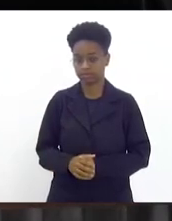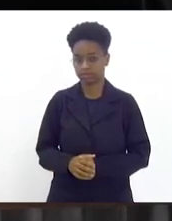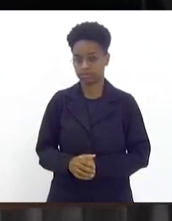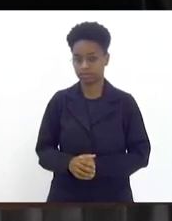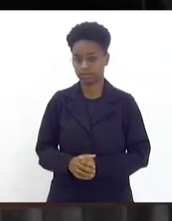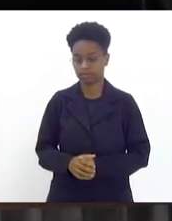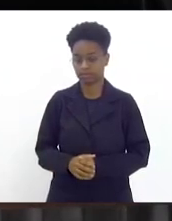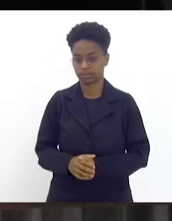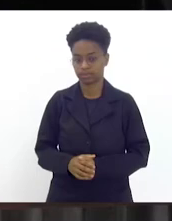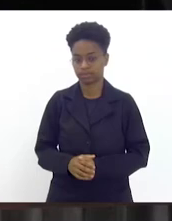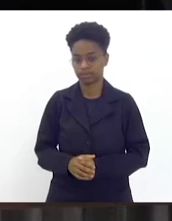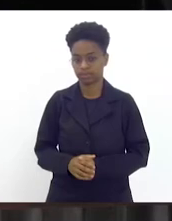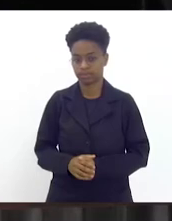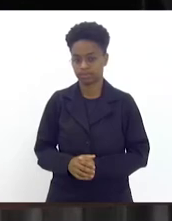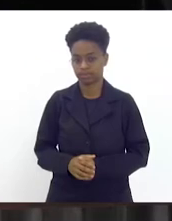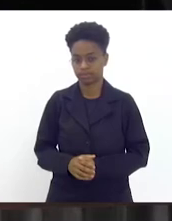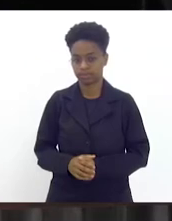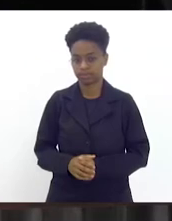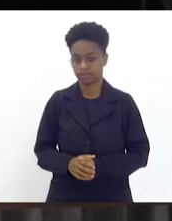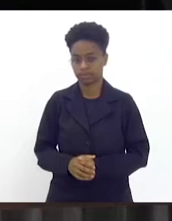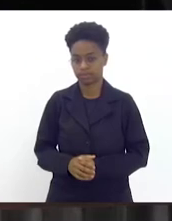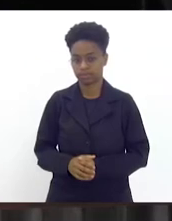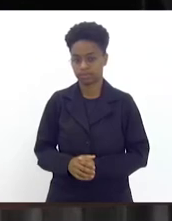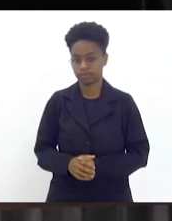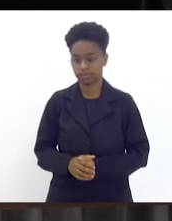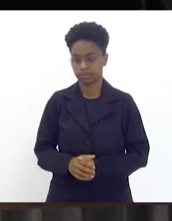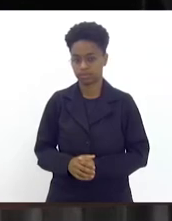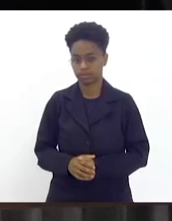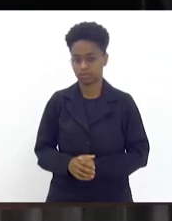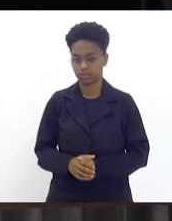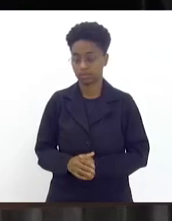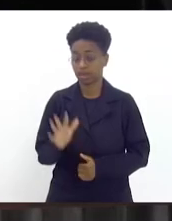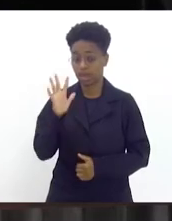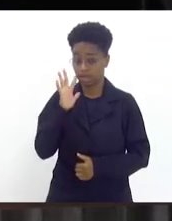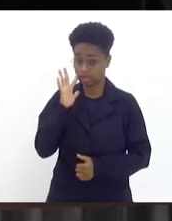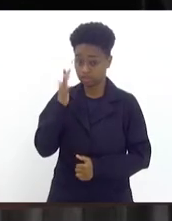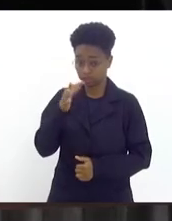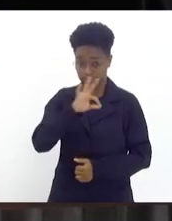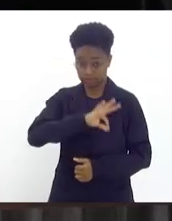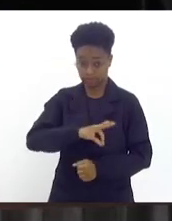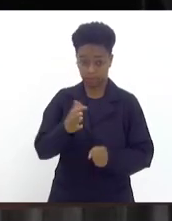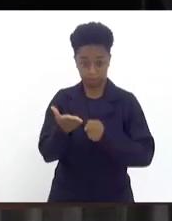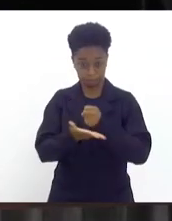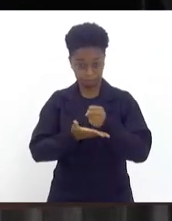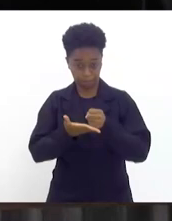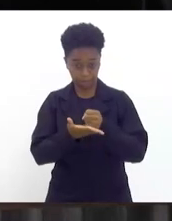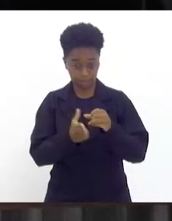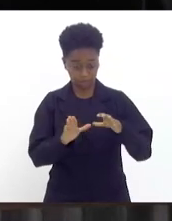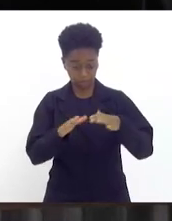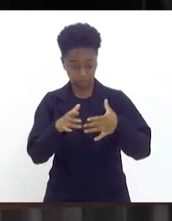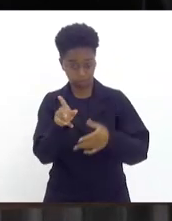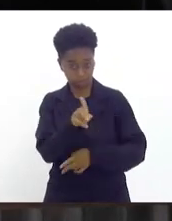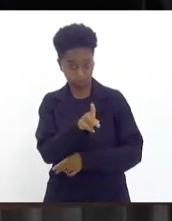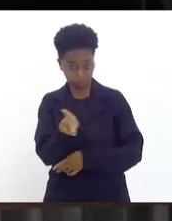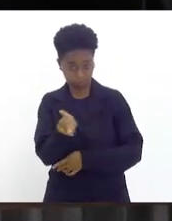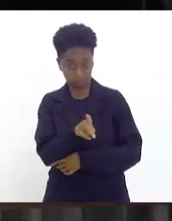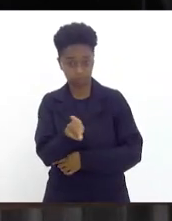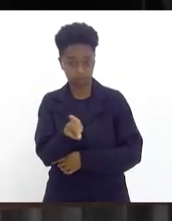coloca o piso da categoria que é pago de forma proporcional